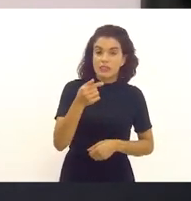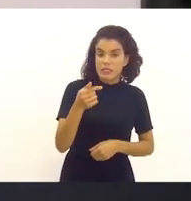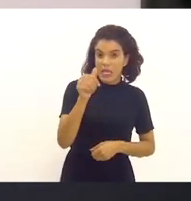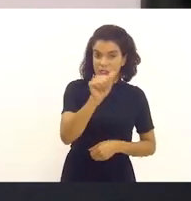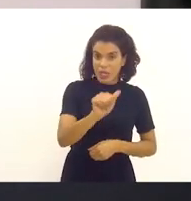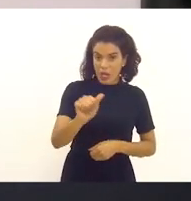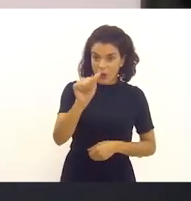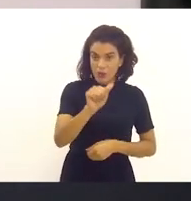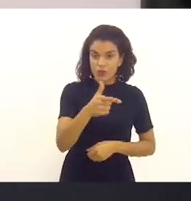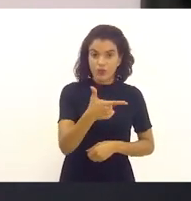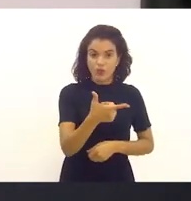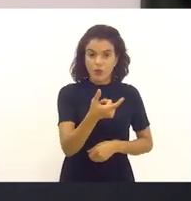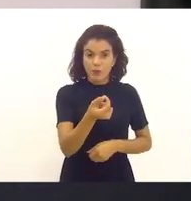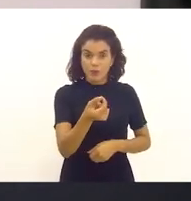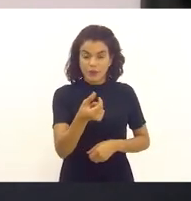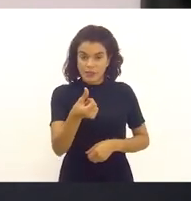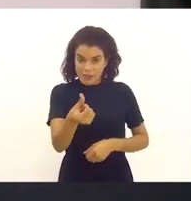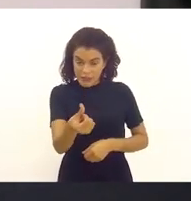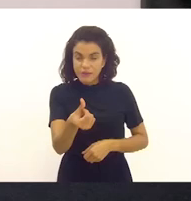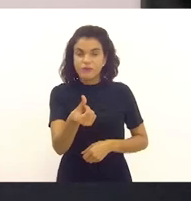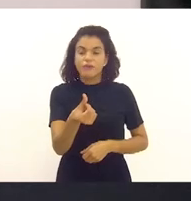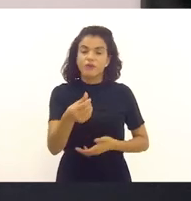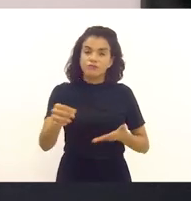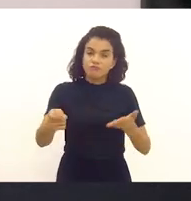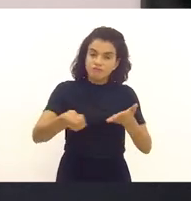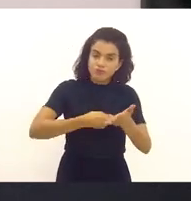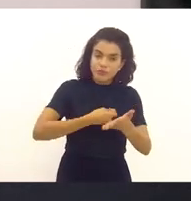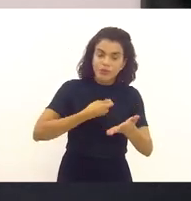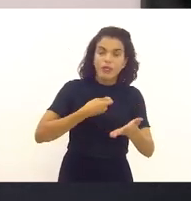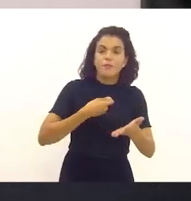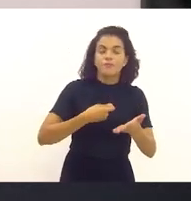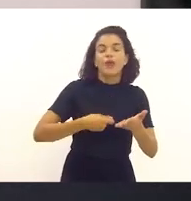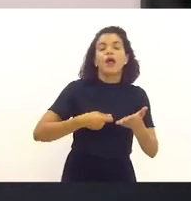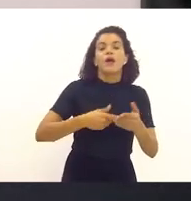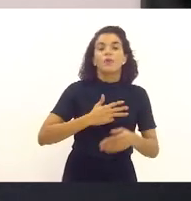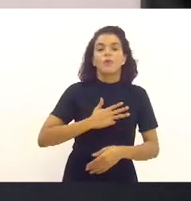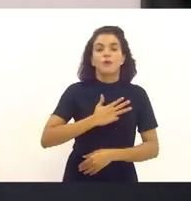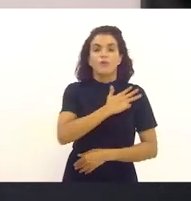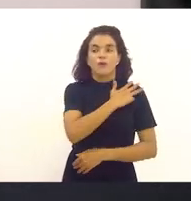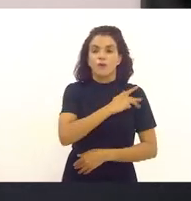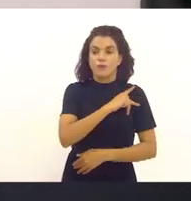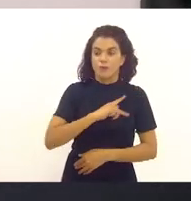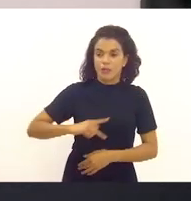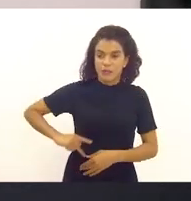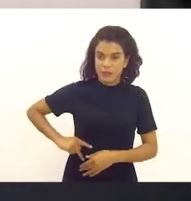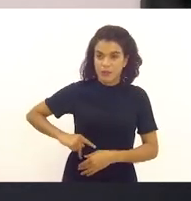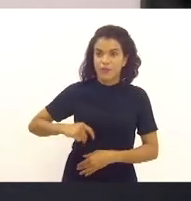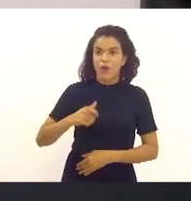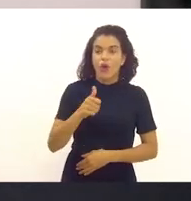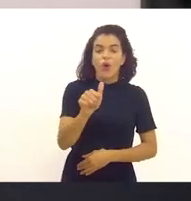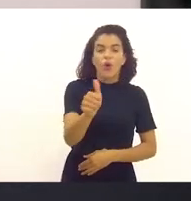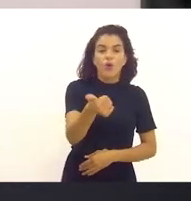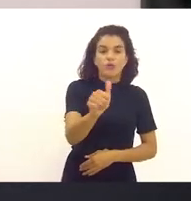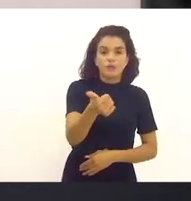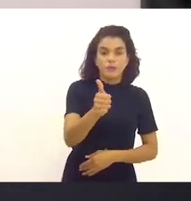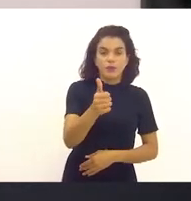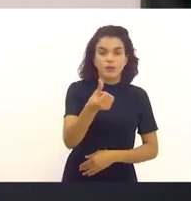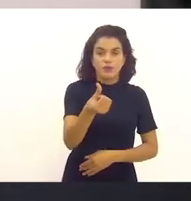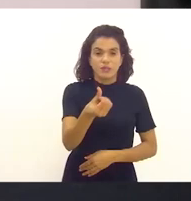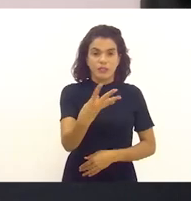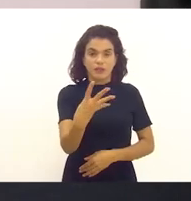agosto de 2006 foi sancionado pelo presidente Luiz Inácio Lula da Silva A Lei 11.340